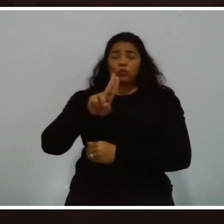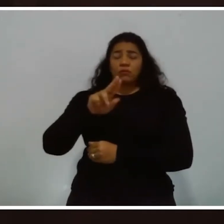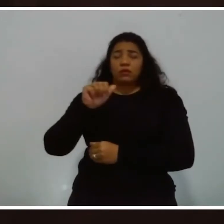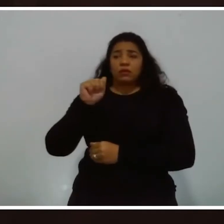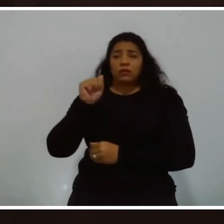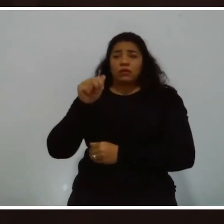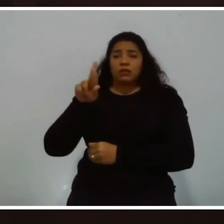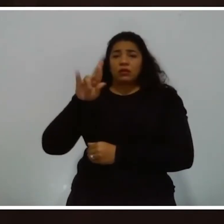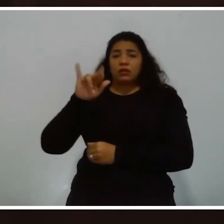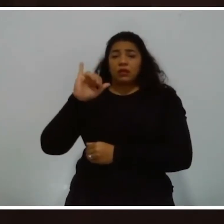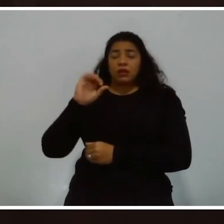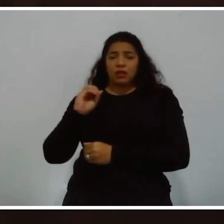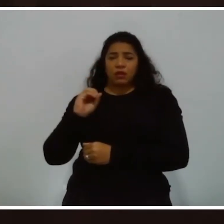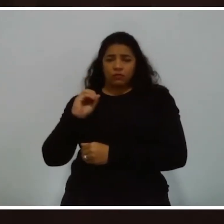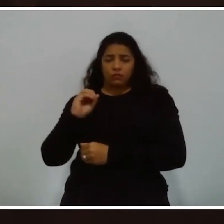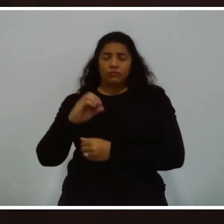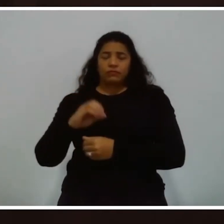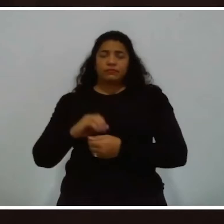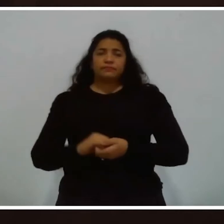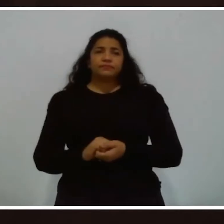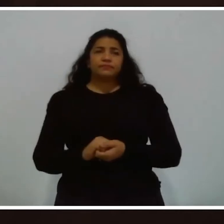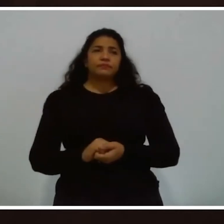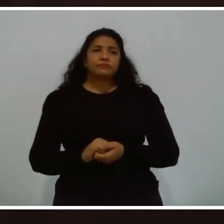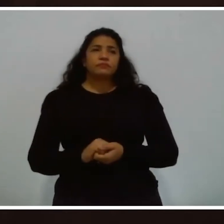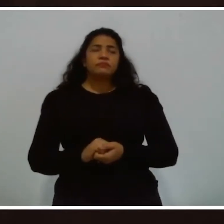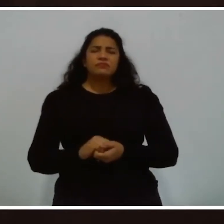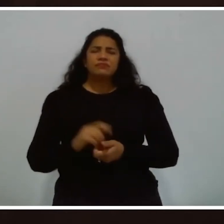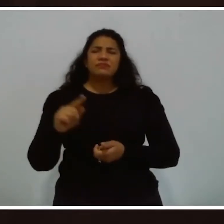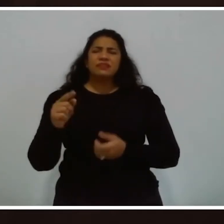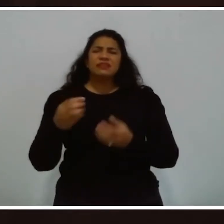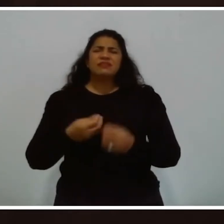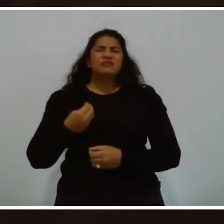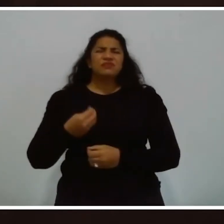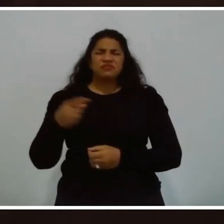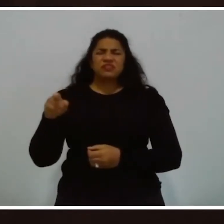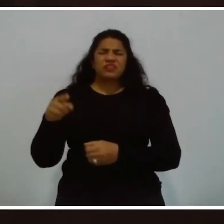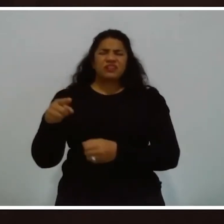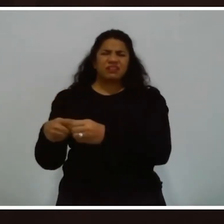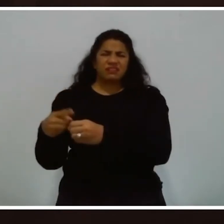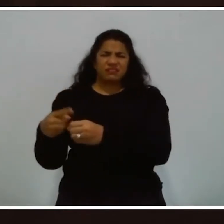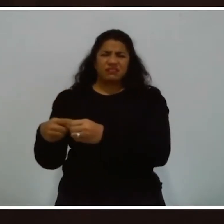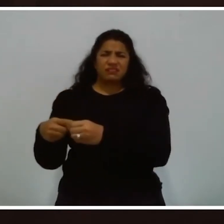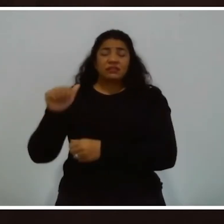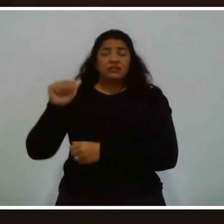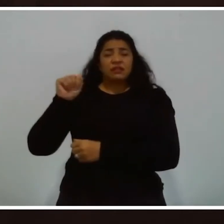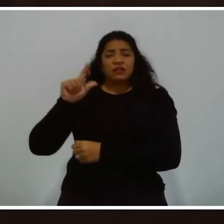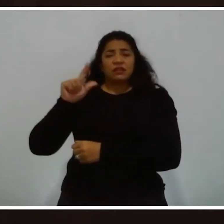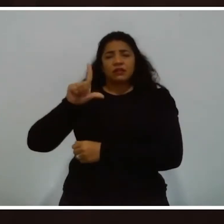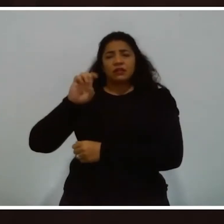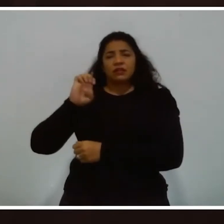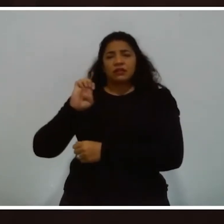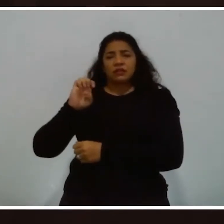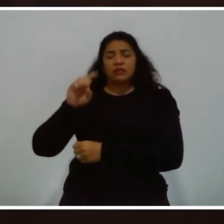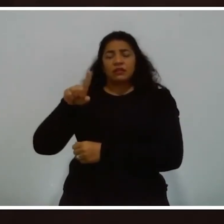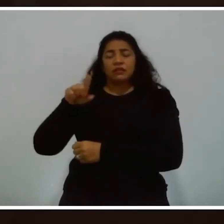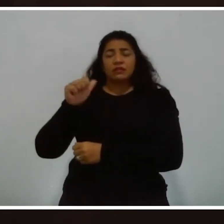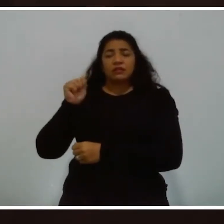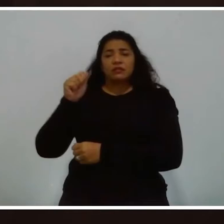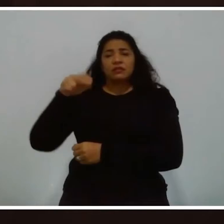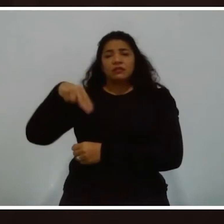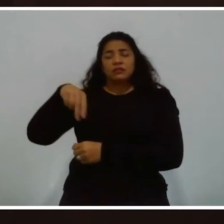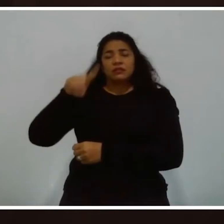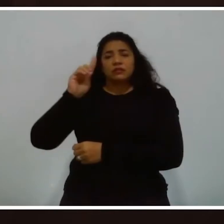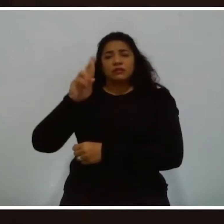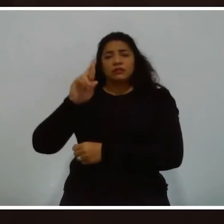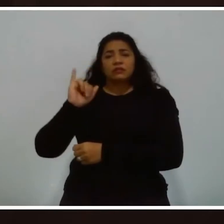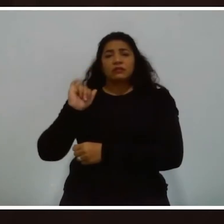de Alexandria, porque Alexandria era muito famosa, uma escola de filosofia e tal, né? E ele é de